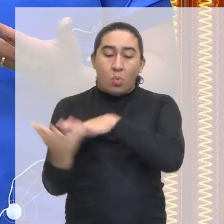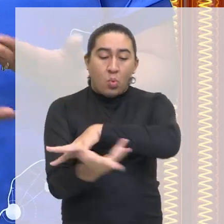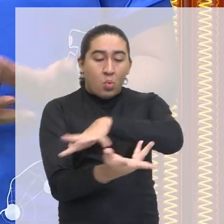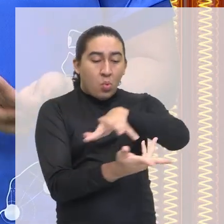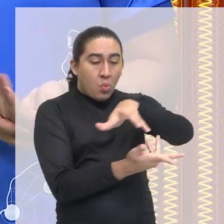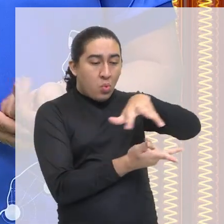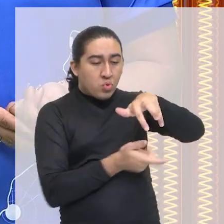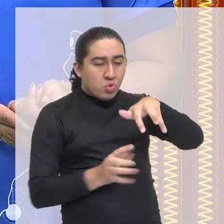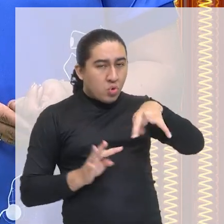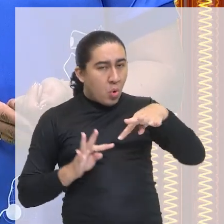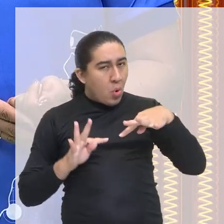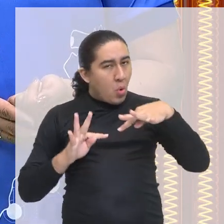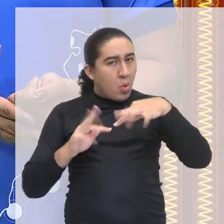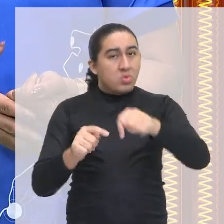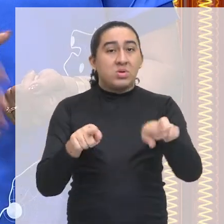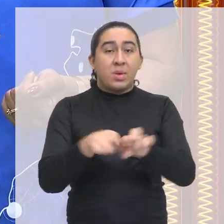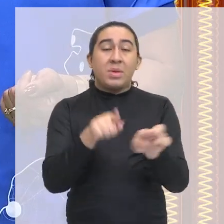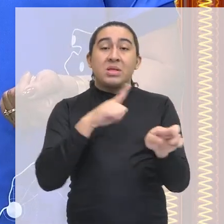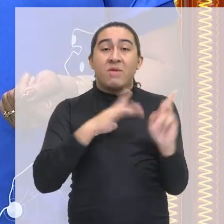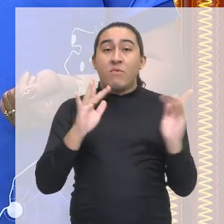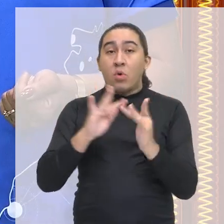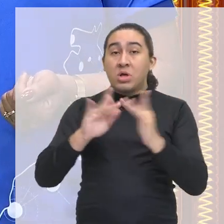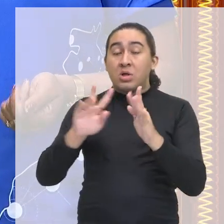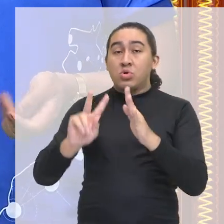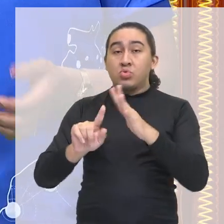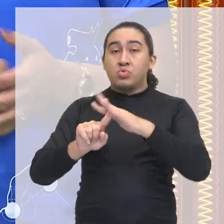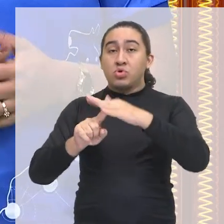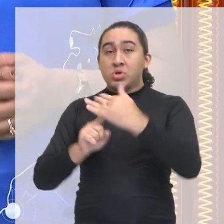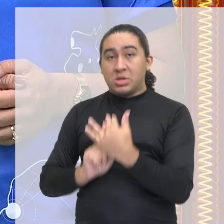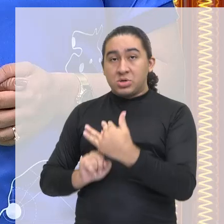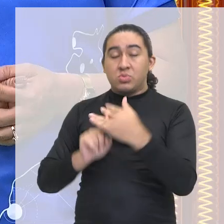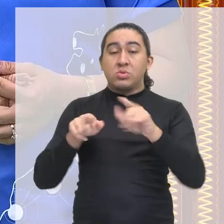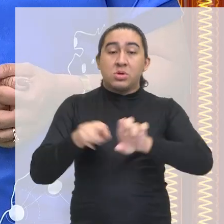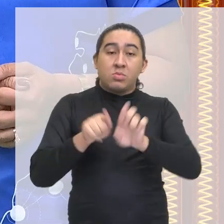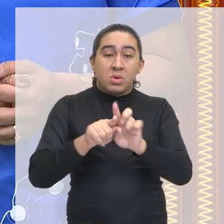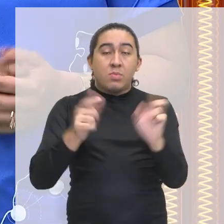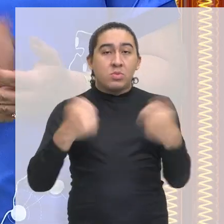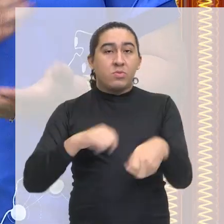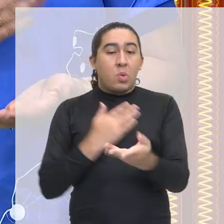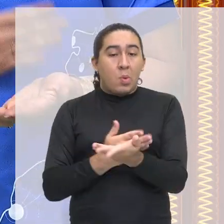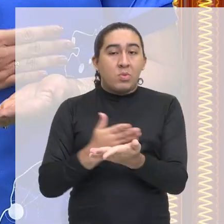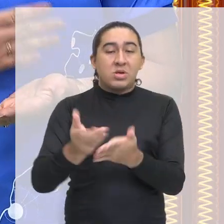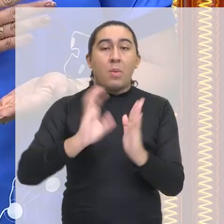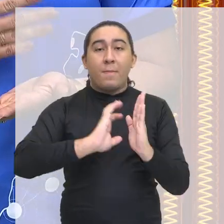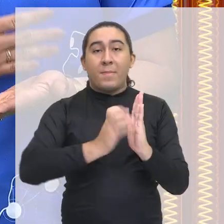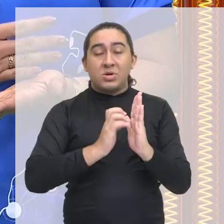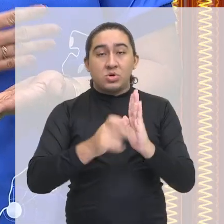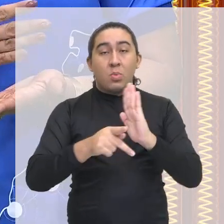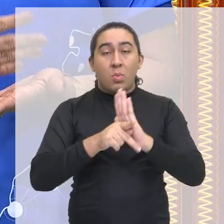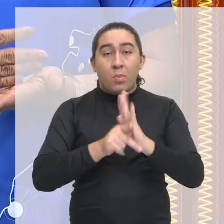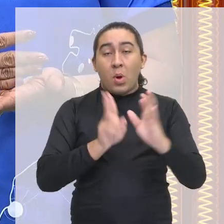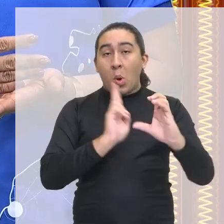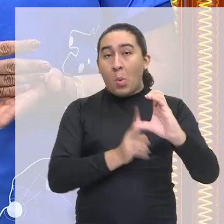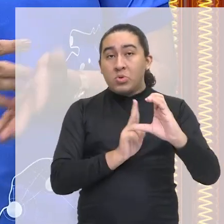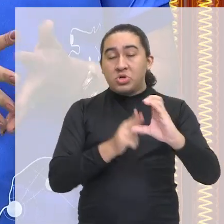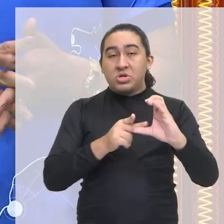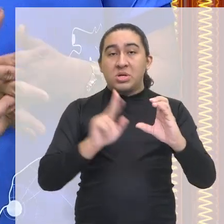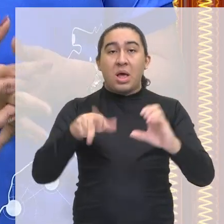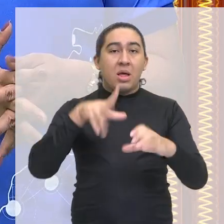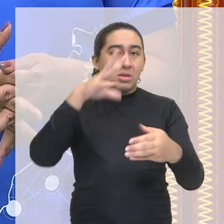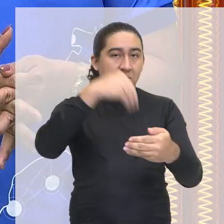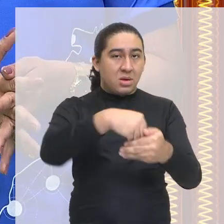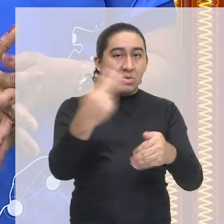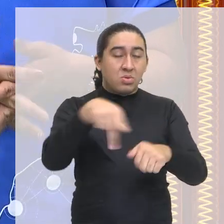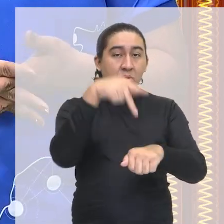teve contato com movimentos socialistas. Para tanto, ajudou também a fundar o Partido Comunista Francês.